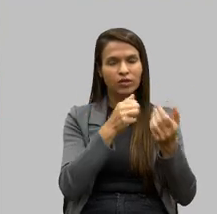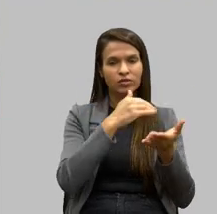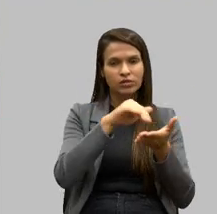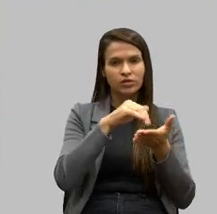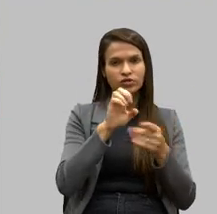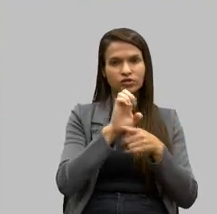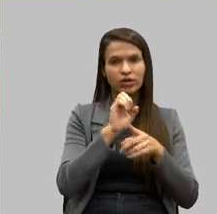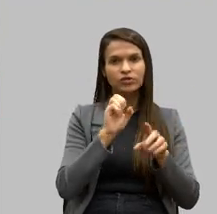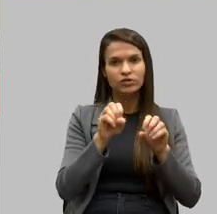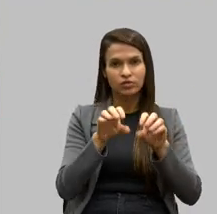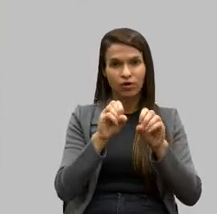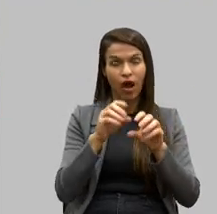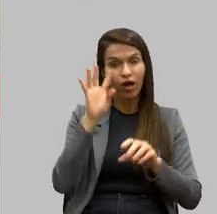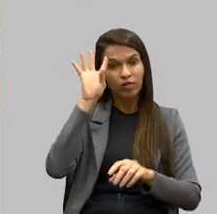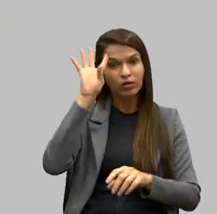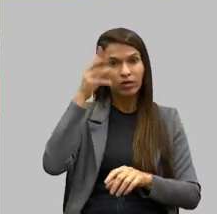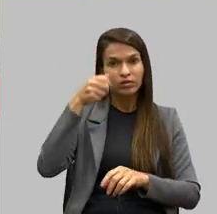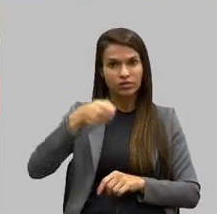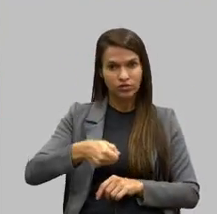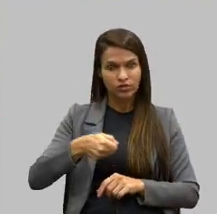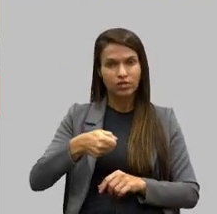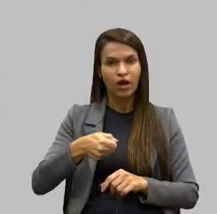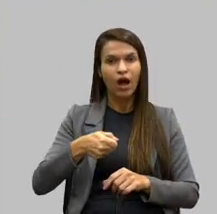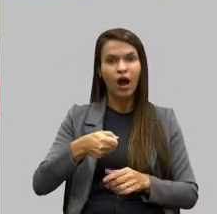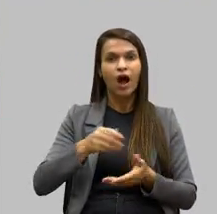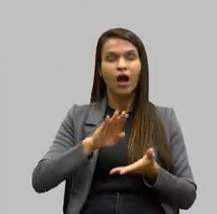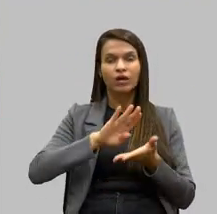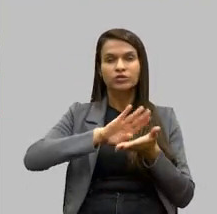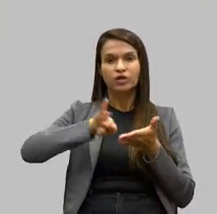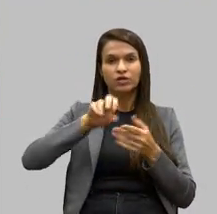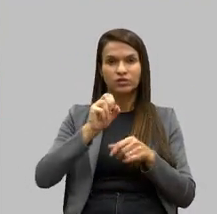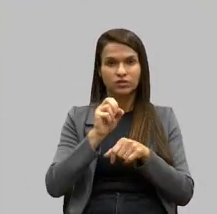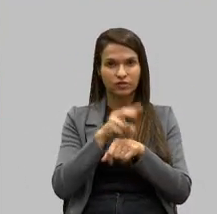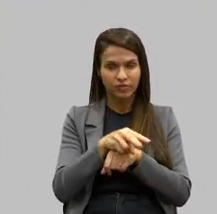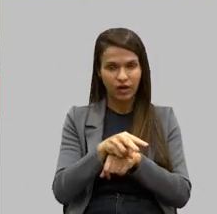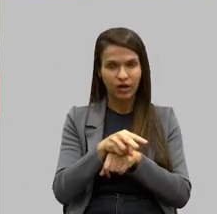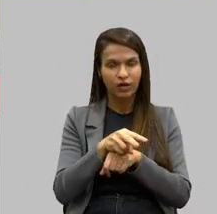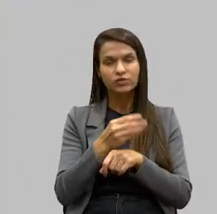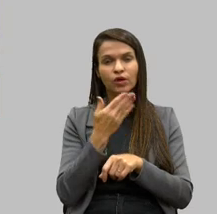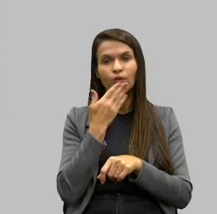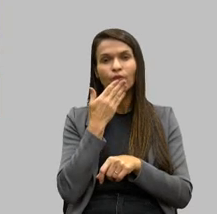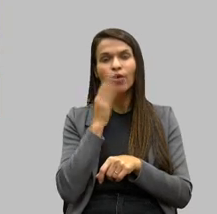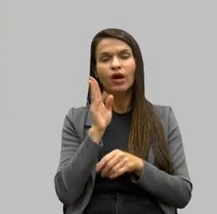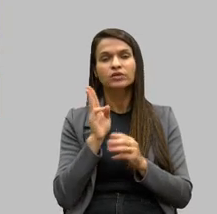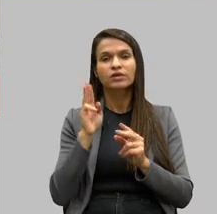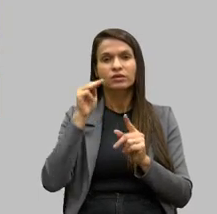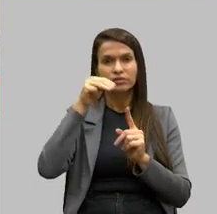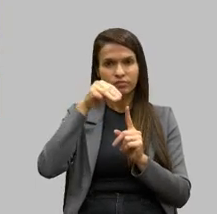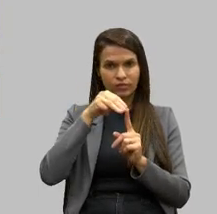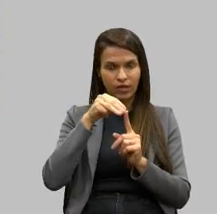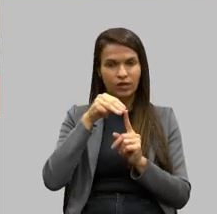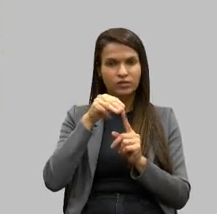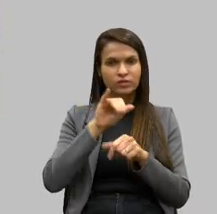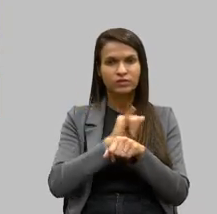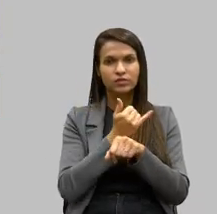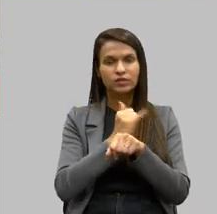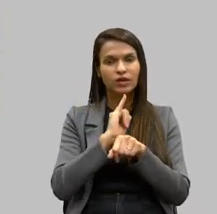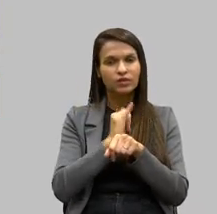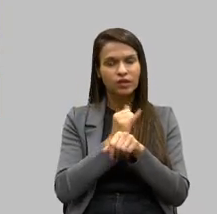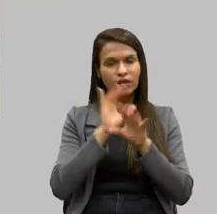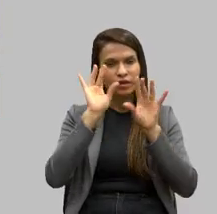Educação ao decidir pela extinção destes cargos, quais são as metas e estratégias